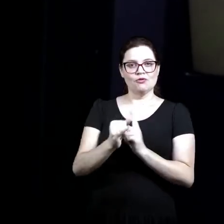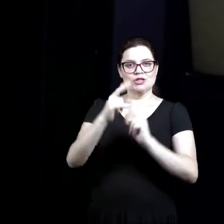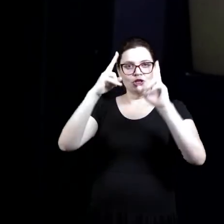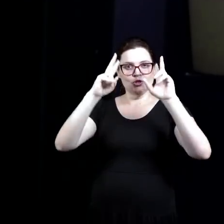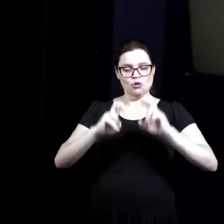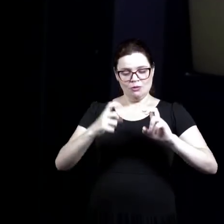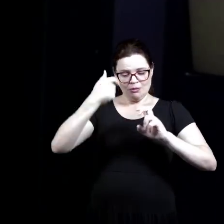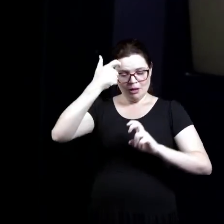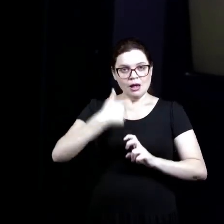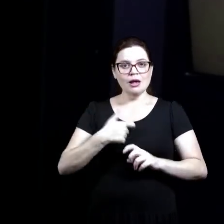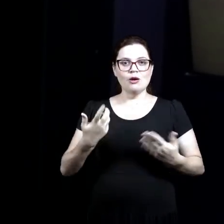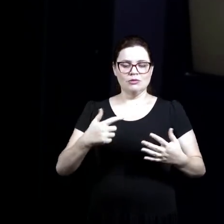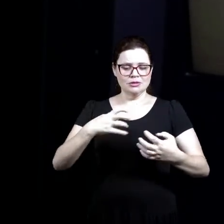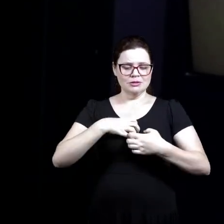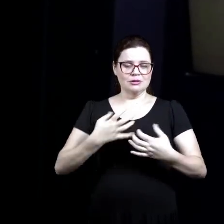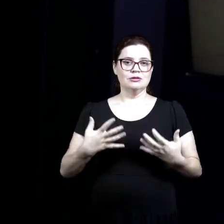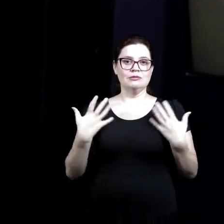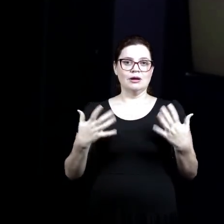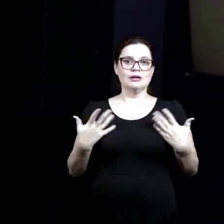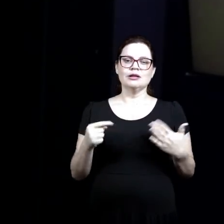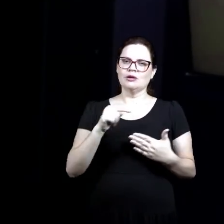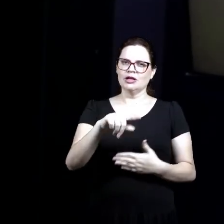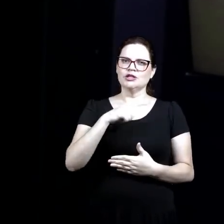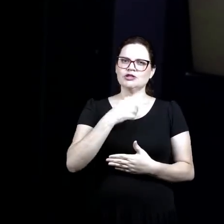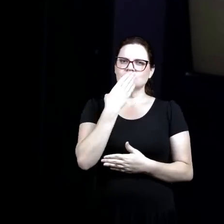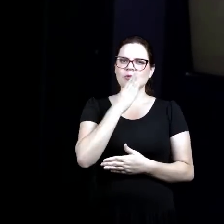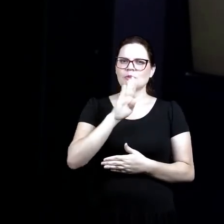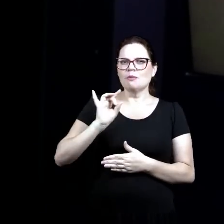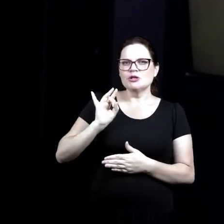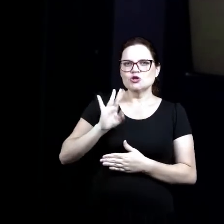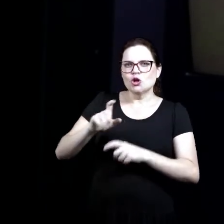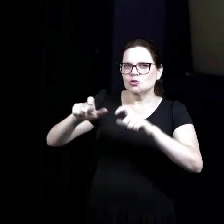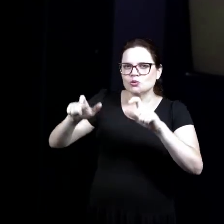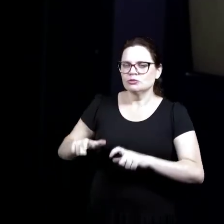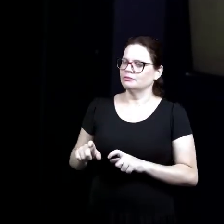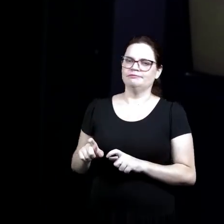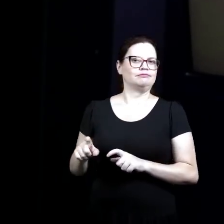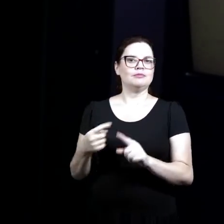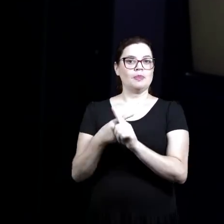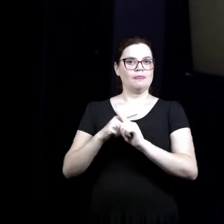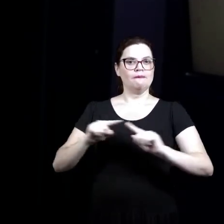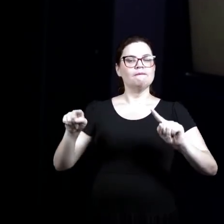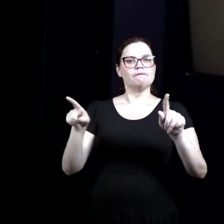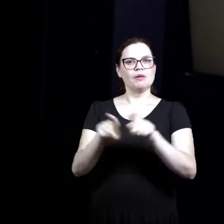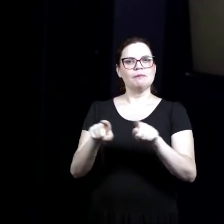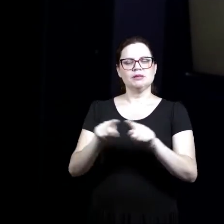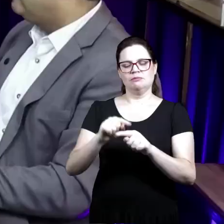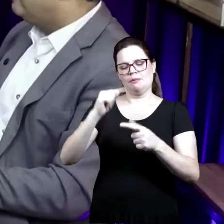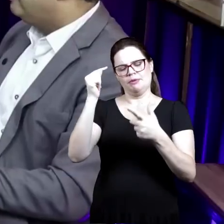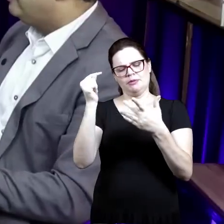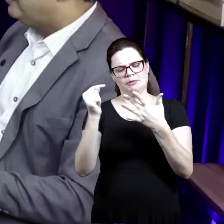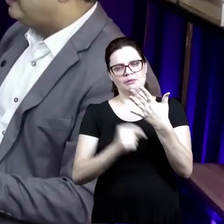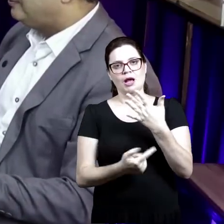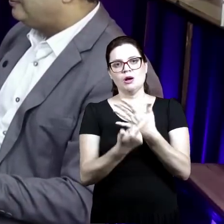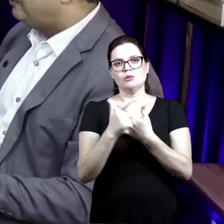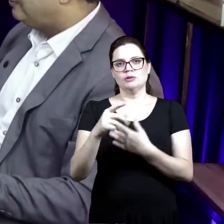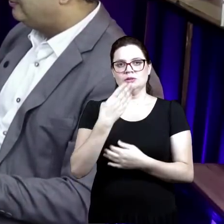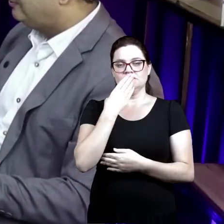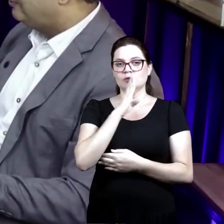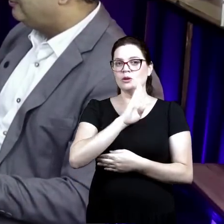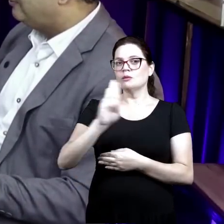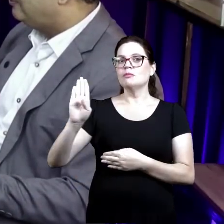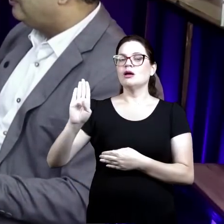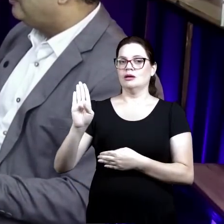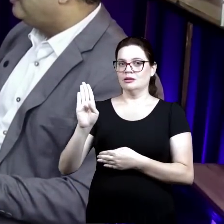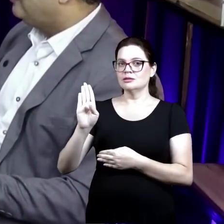terra prometida, não só a terrena. Não era só a Os terrena, olhos não. não estavam Não estava só na terrena, não. É. Mas ele tinha